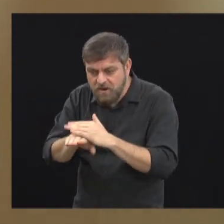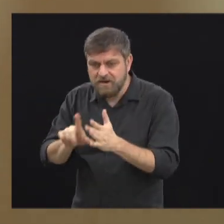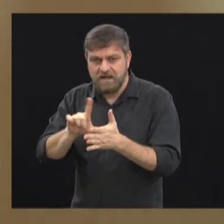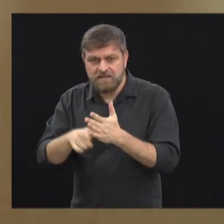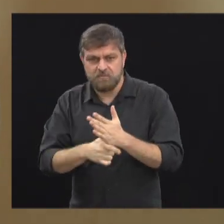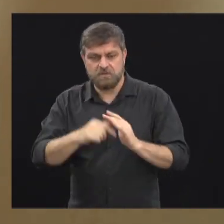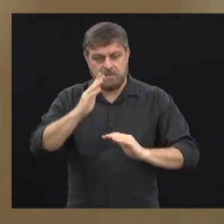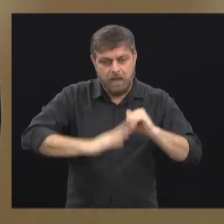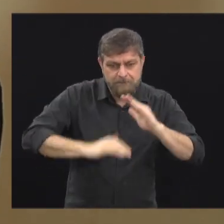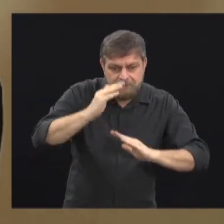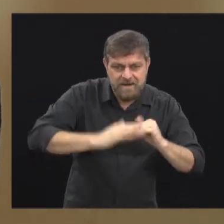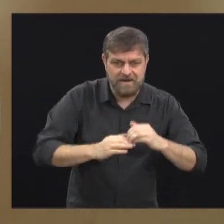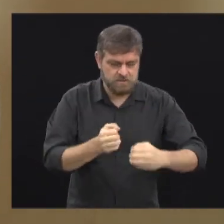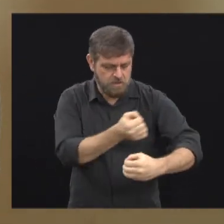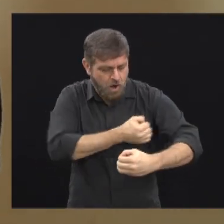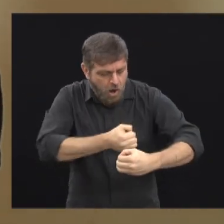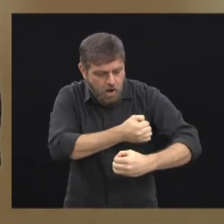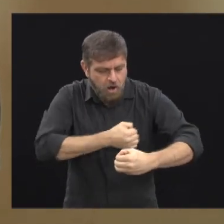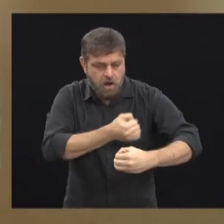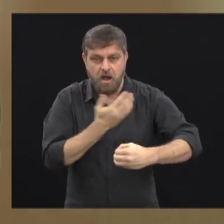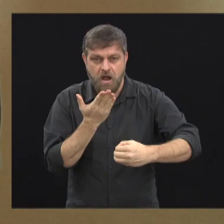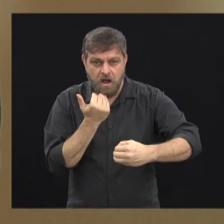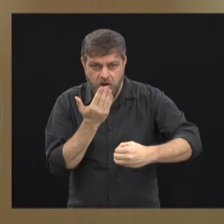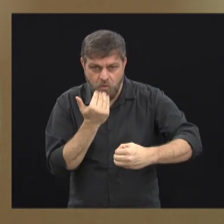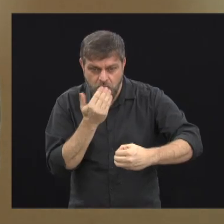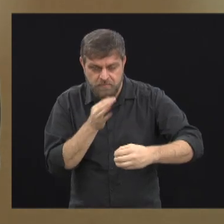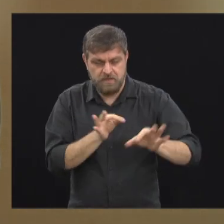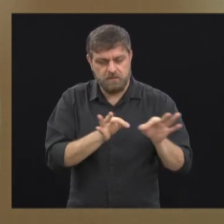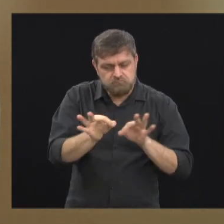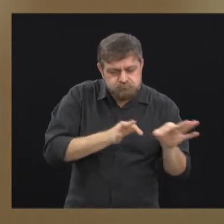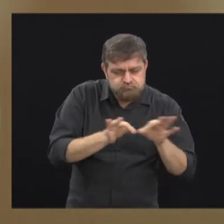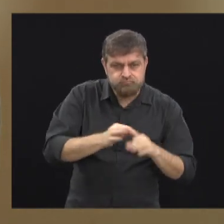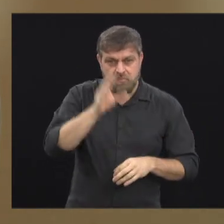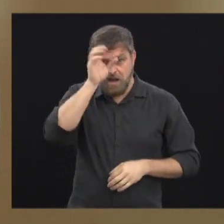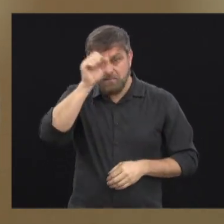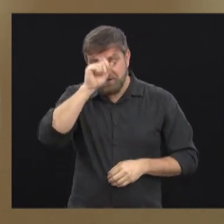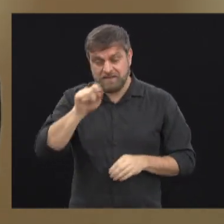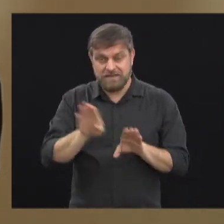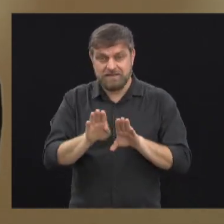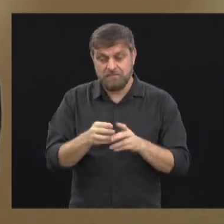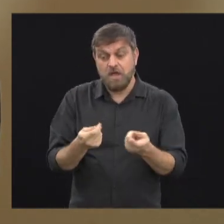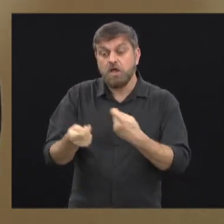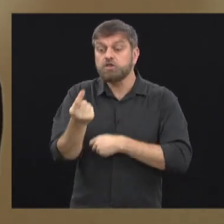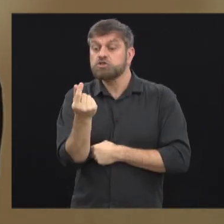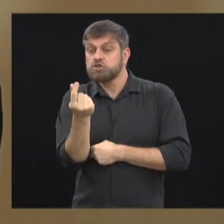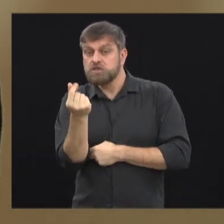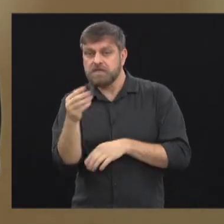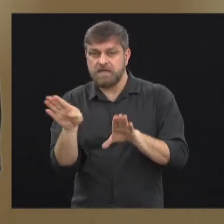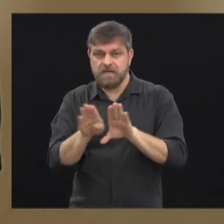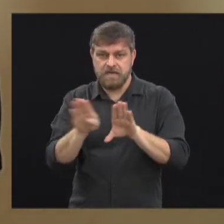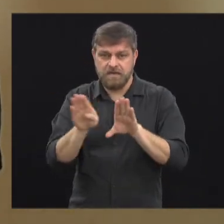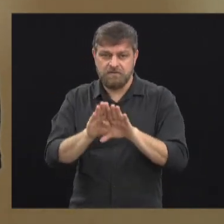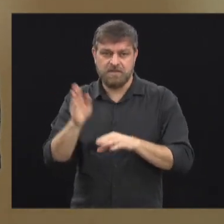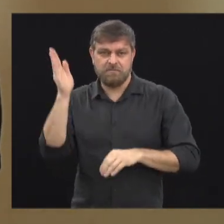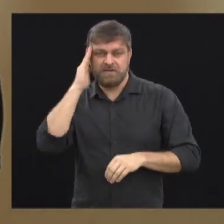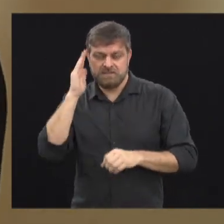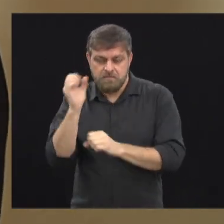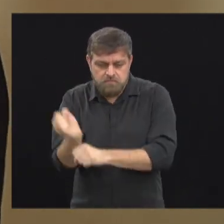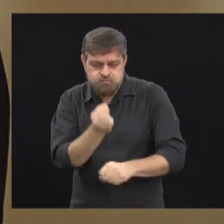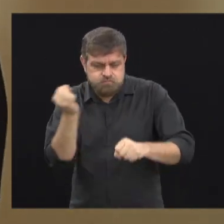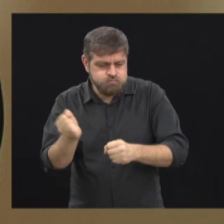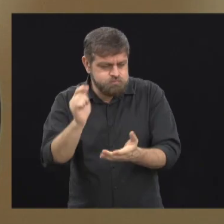têm as atividades de culinária, de educação financeira, de higienização de